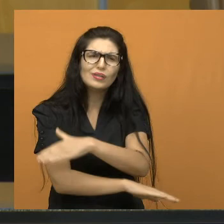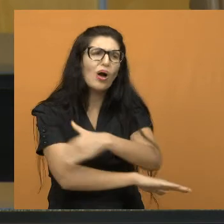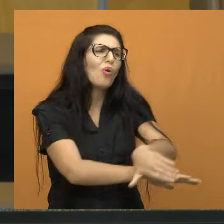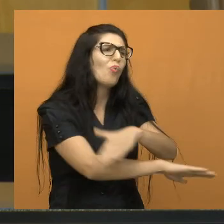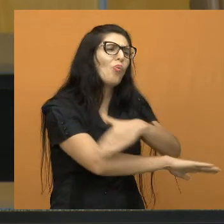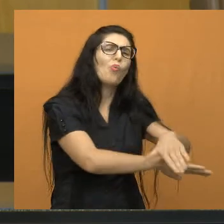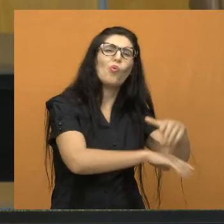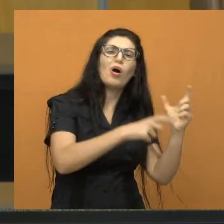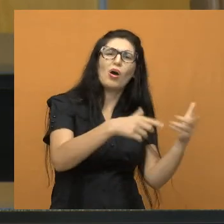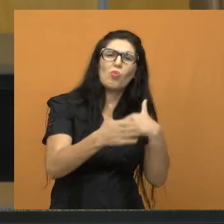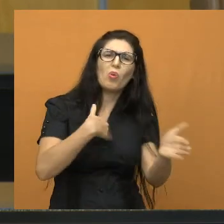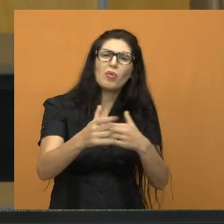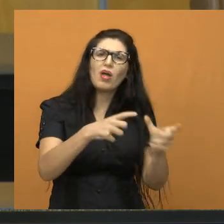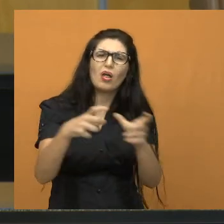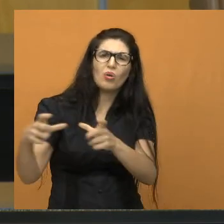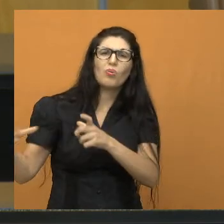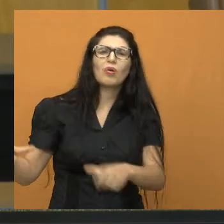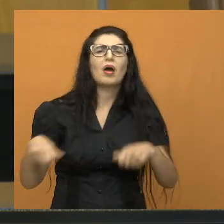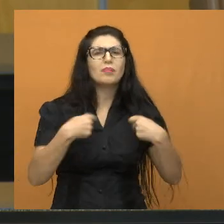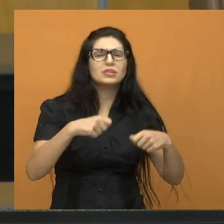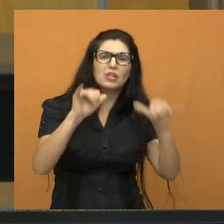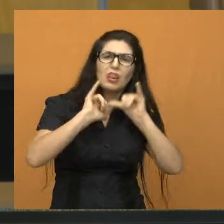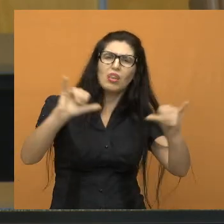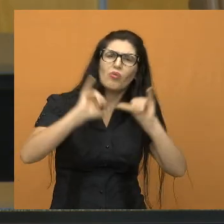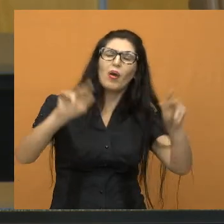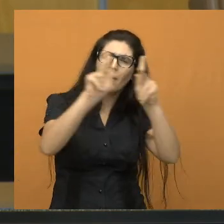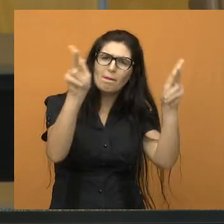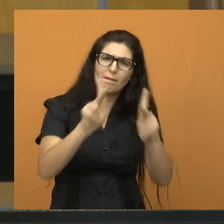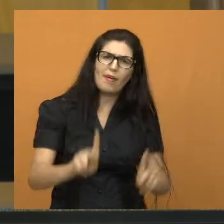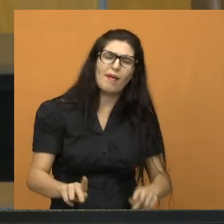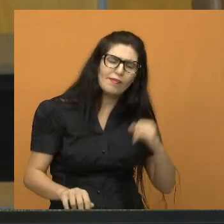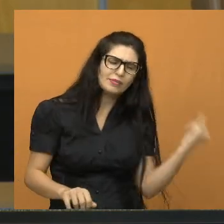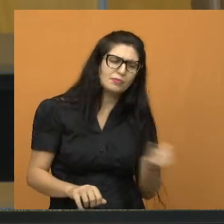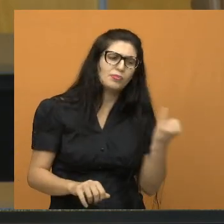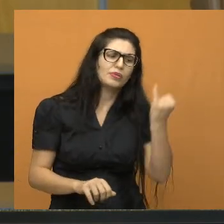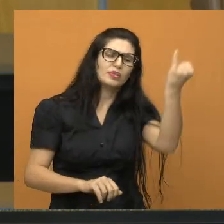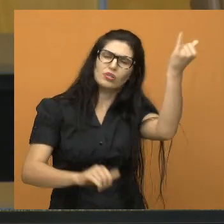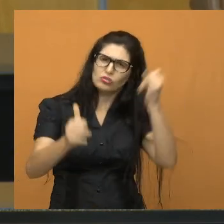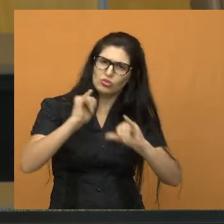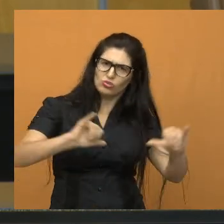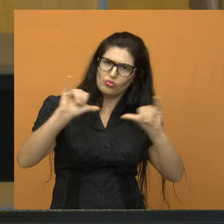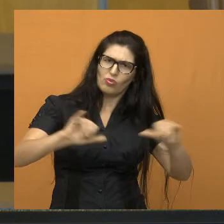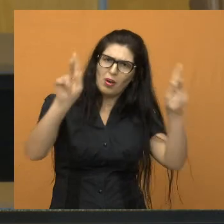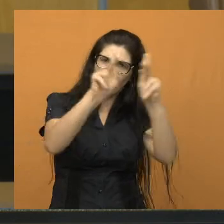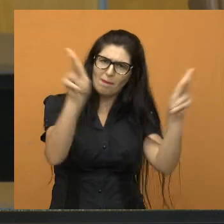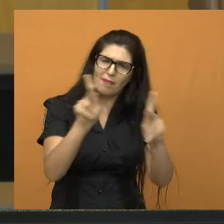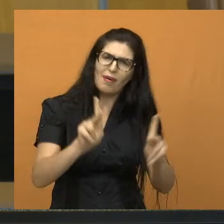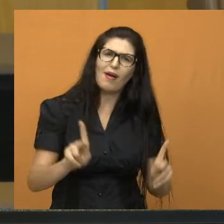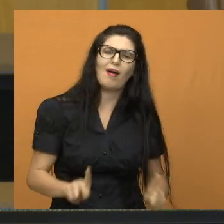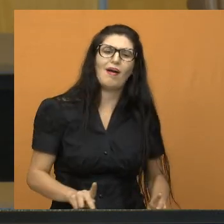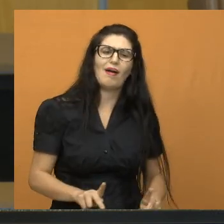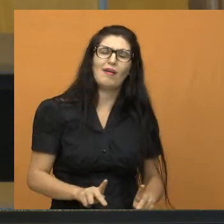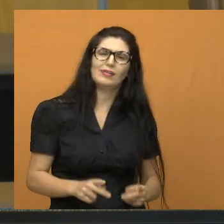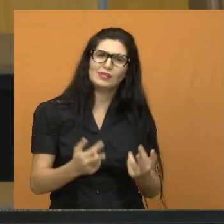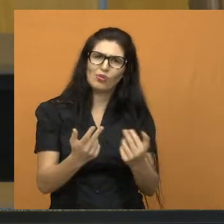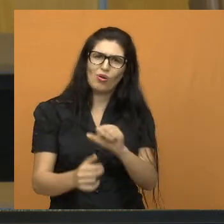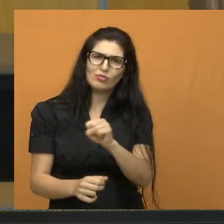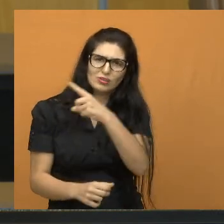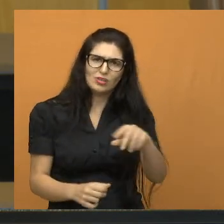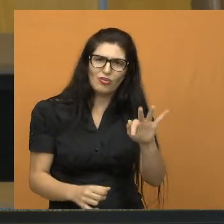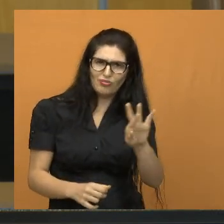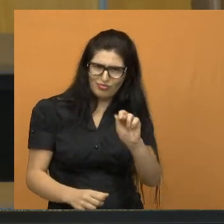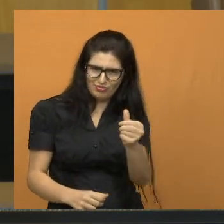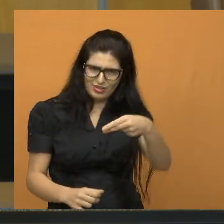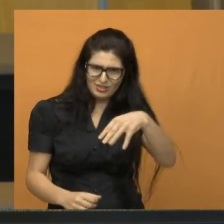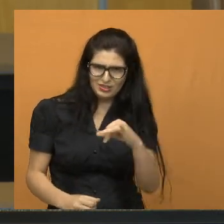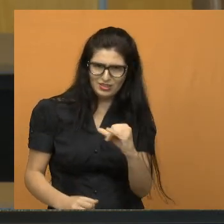da paz. Ser ativista da cultura da paz, se comprometer com a paz e bem, como São Francisco de Assis. Então,